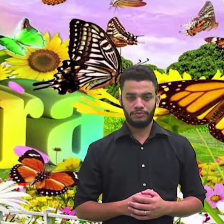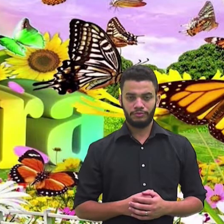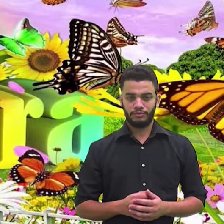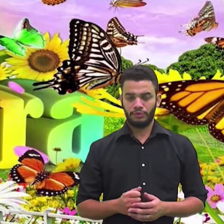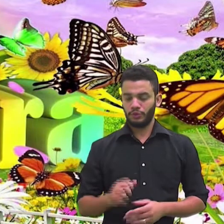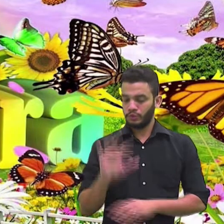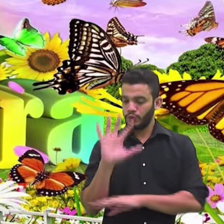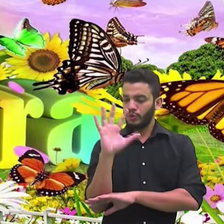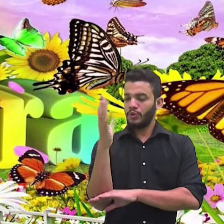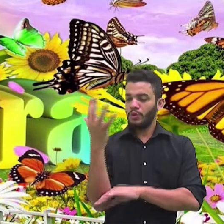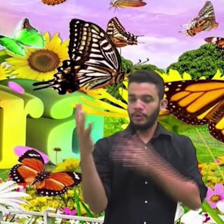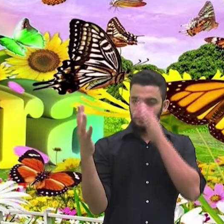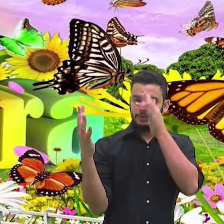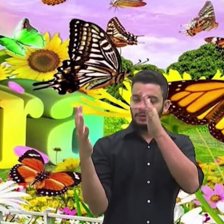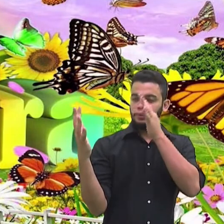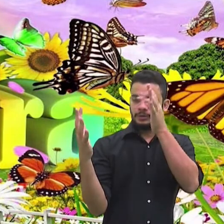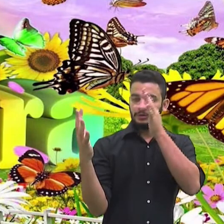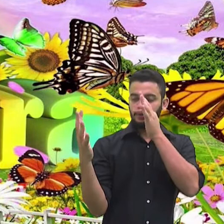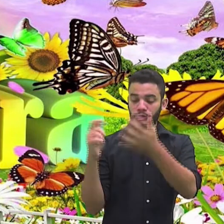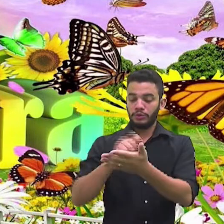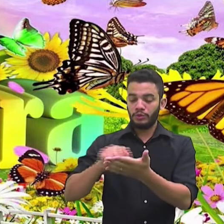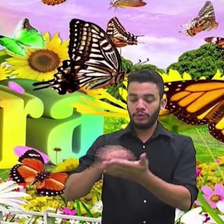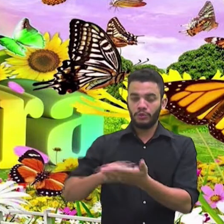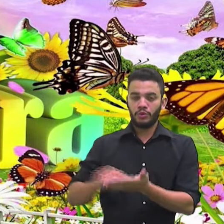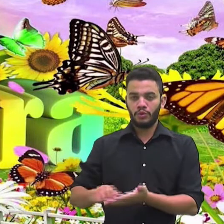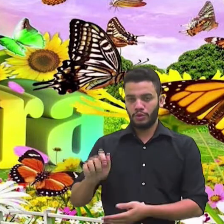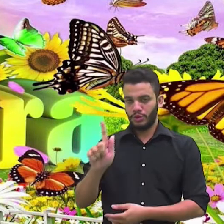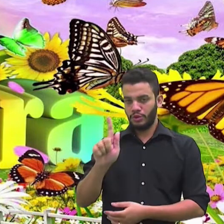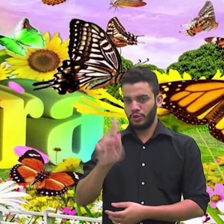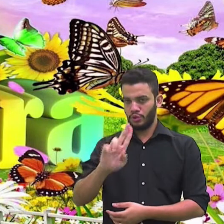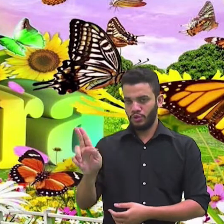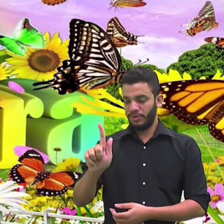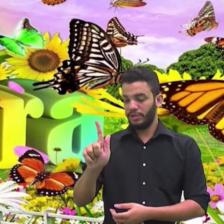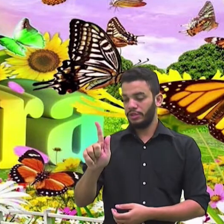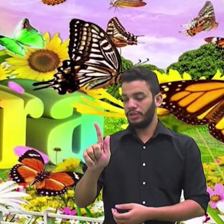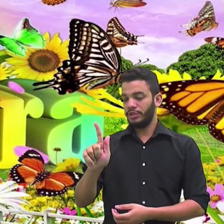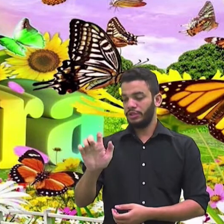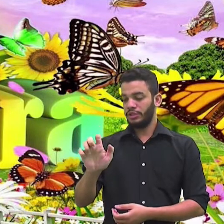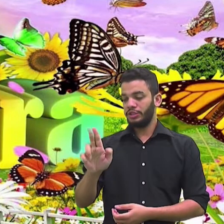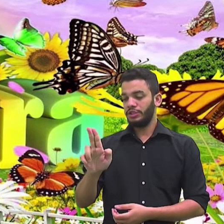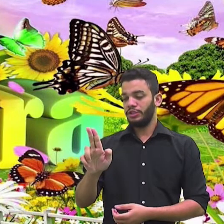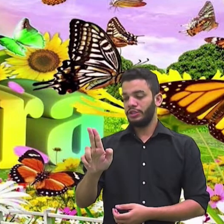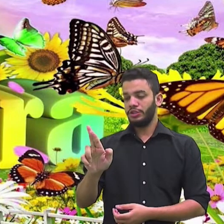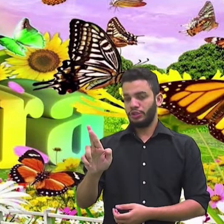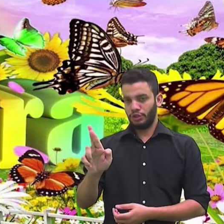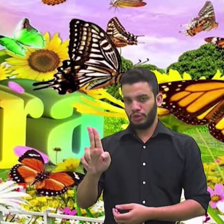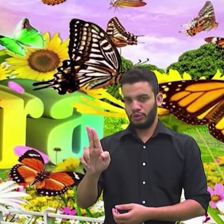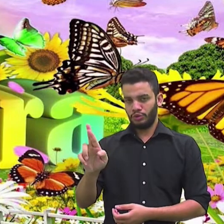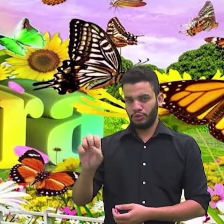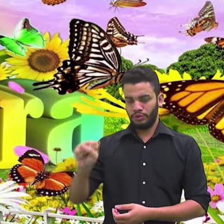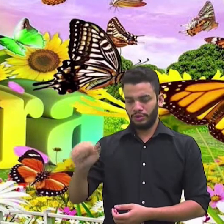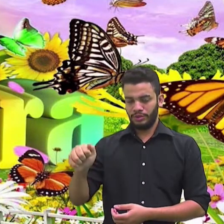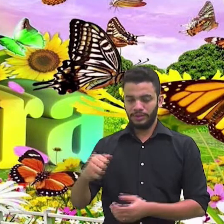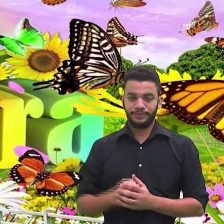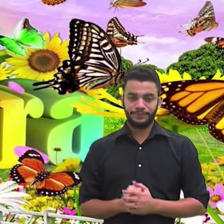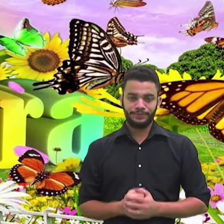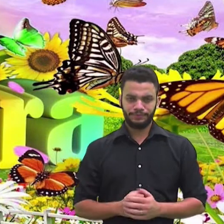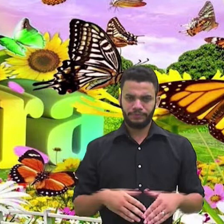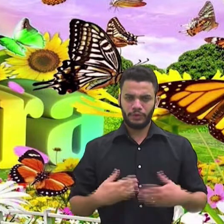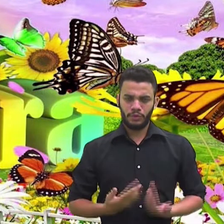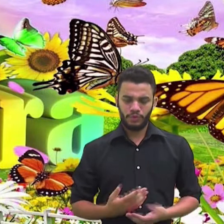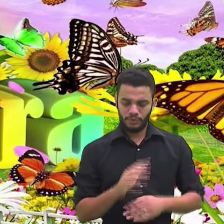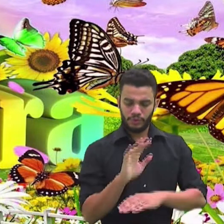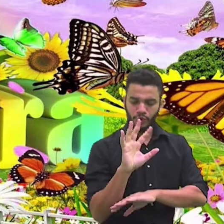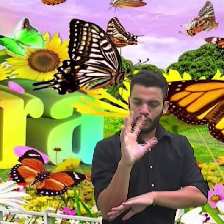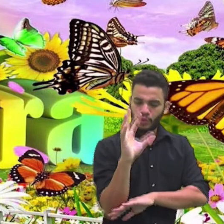Primavera, autora Jerusa Rodrigues Pinto. Primavera, estação das flores, enfeita os campos que